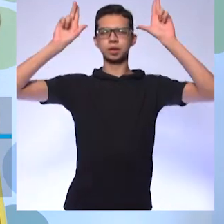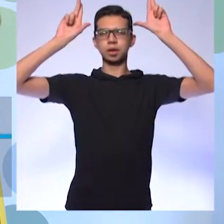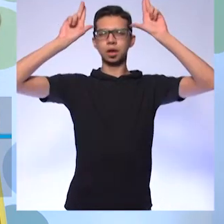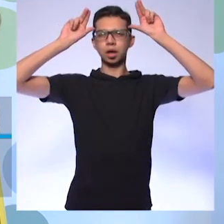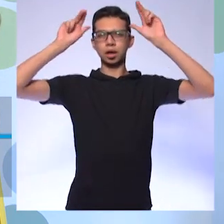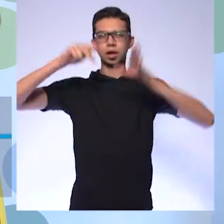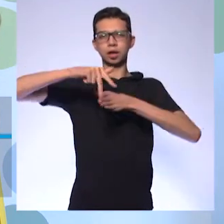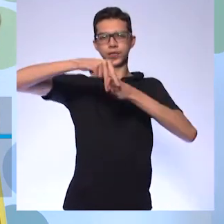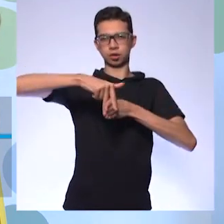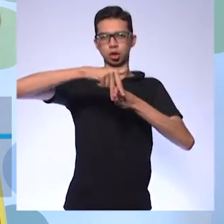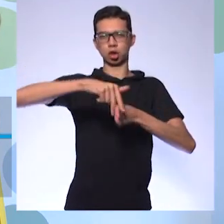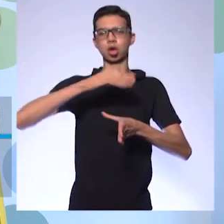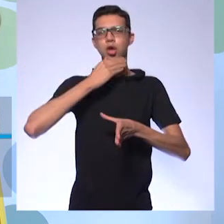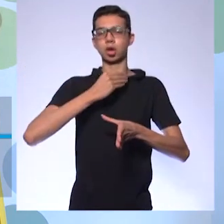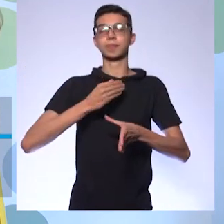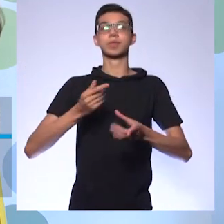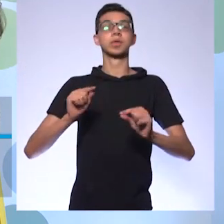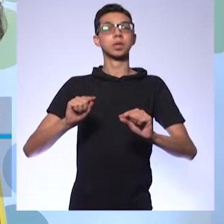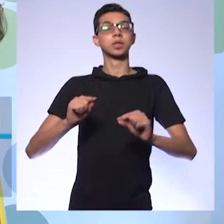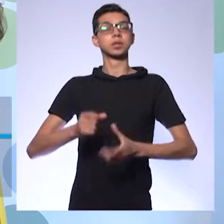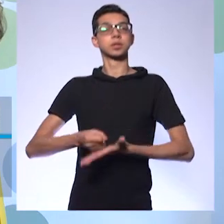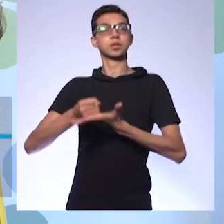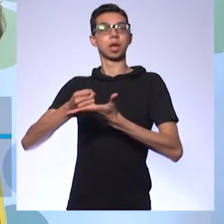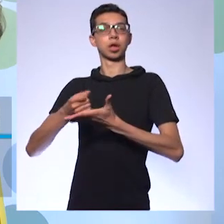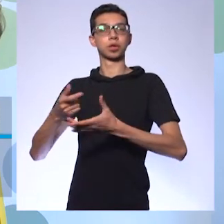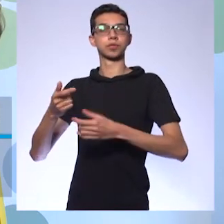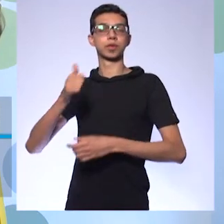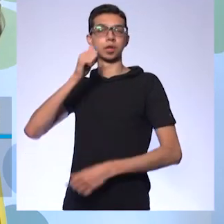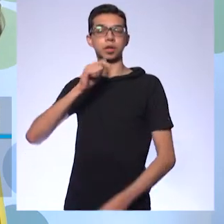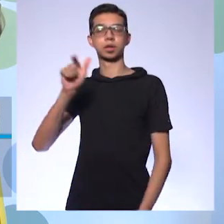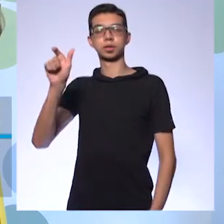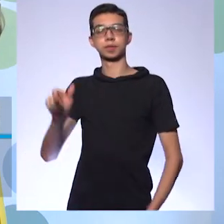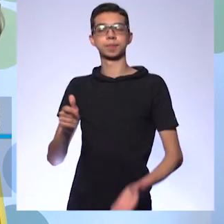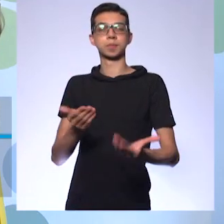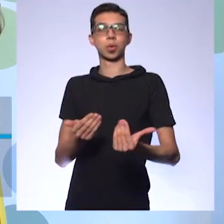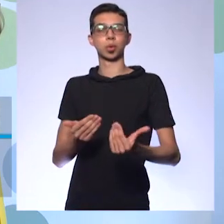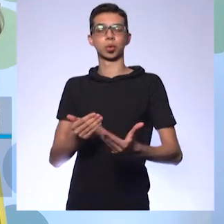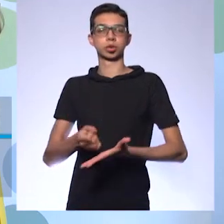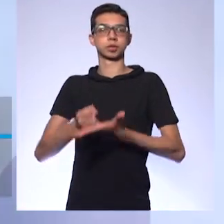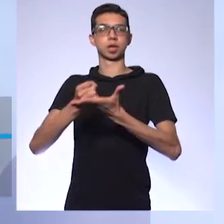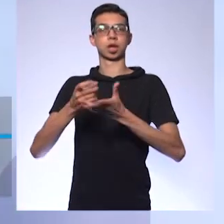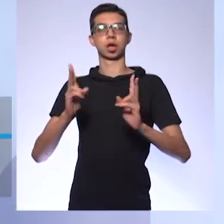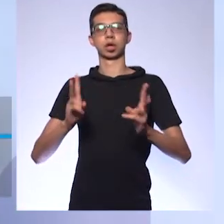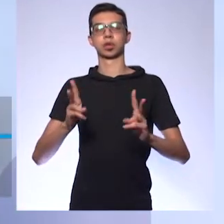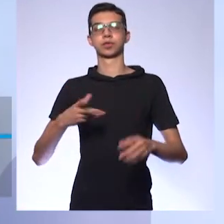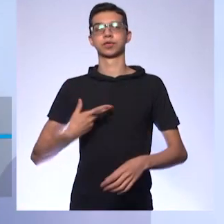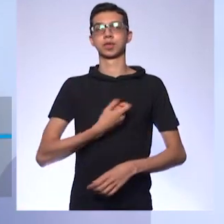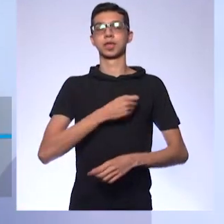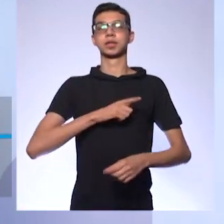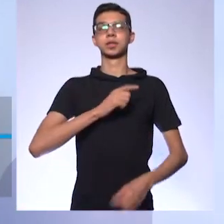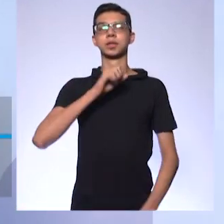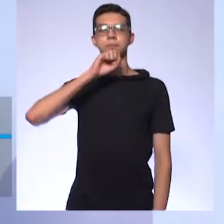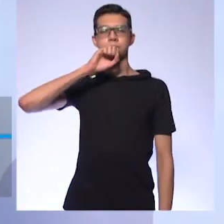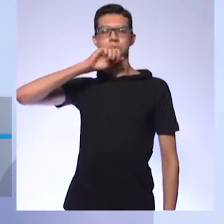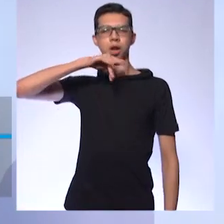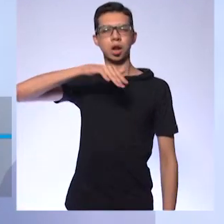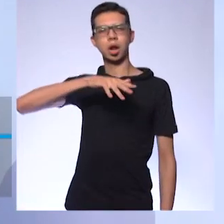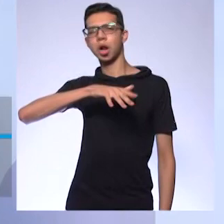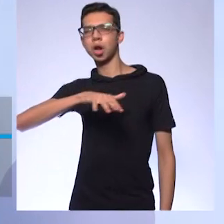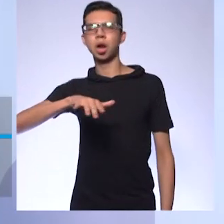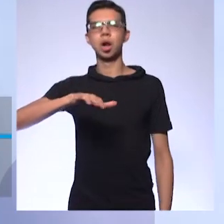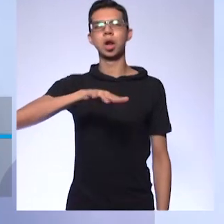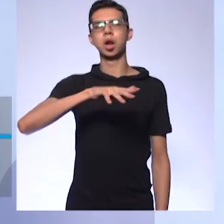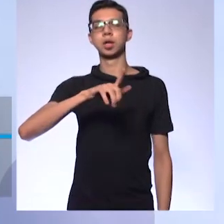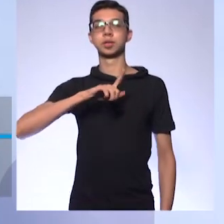trazer benesses para a região dele, era salvar a comunidade, era matar o dragão, né? O